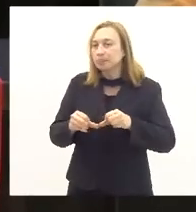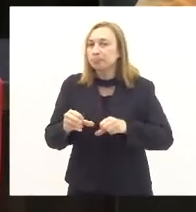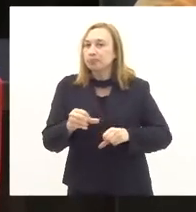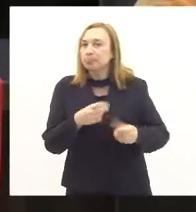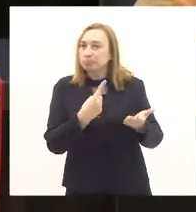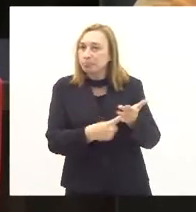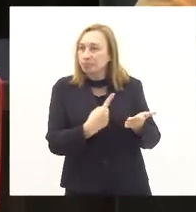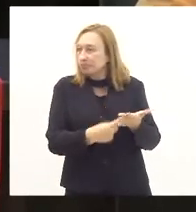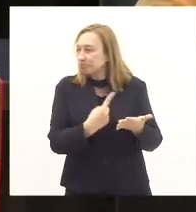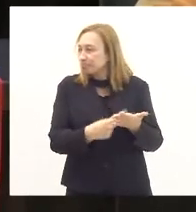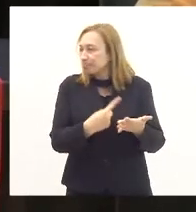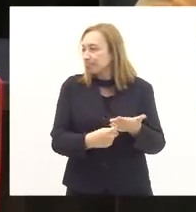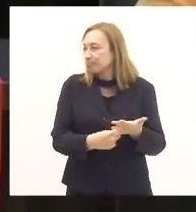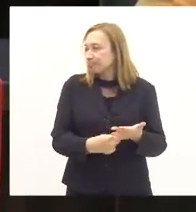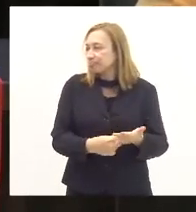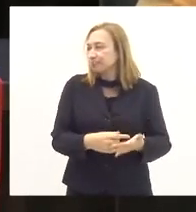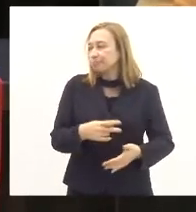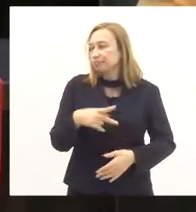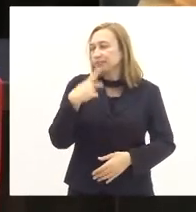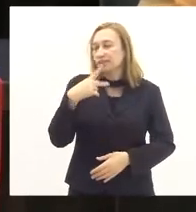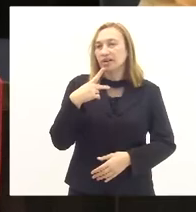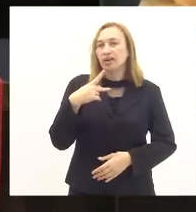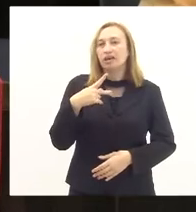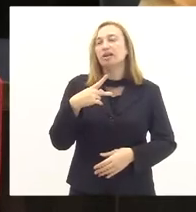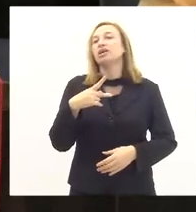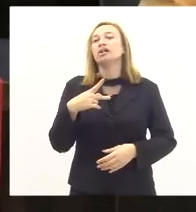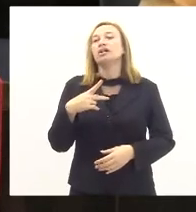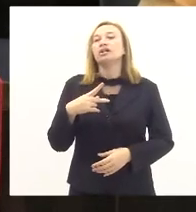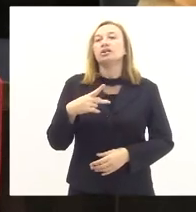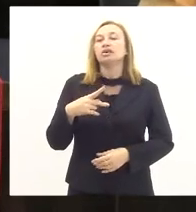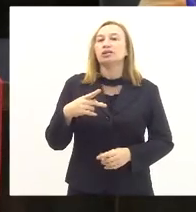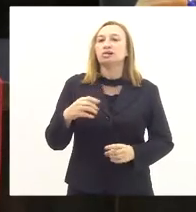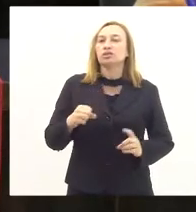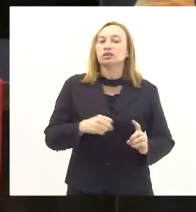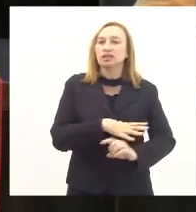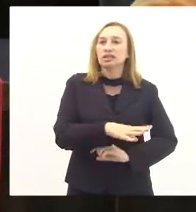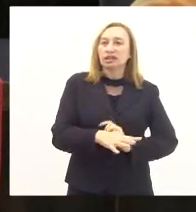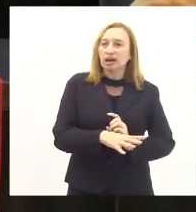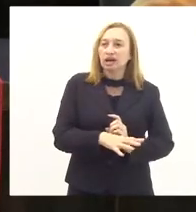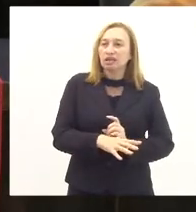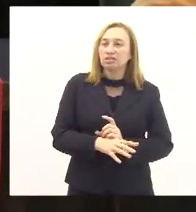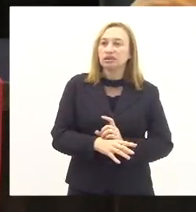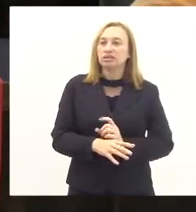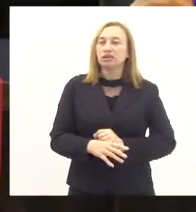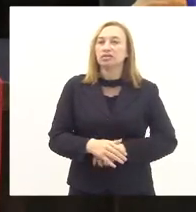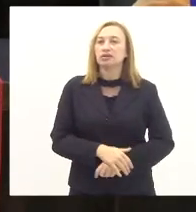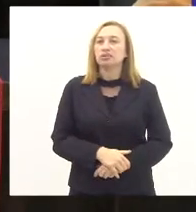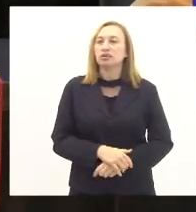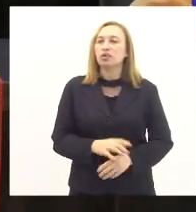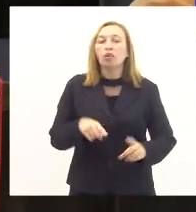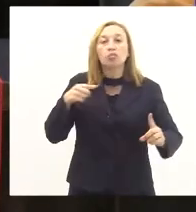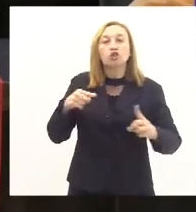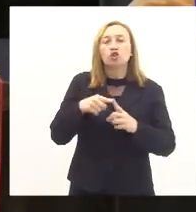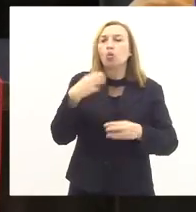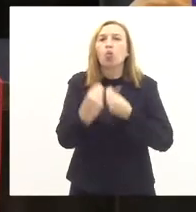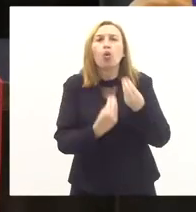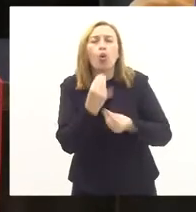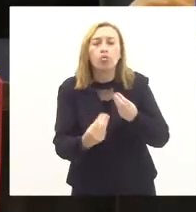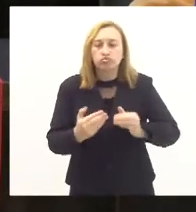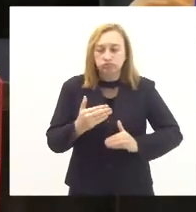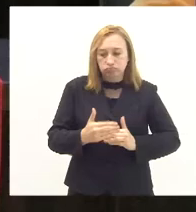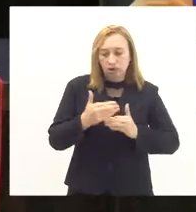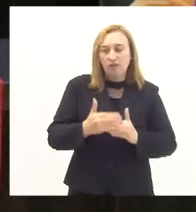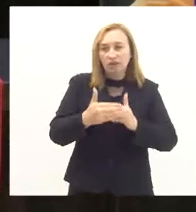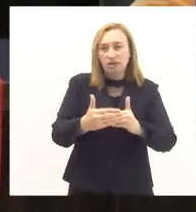combinação, falas da sociedade civil e falas das autoridades. O objetivo é saber como é que estão